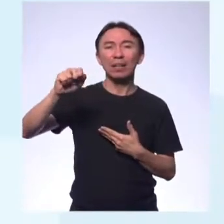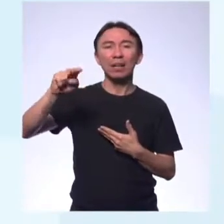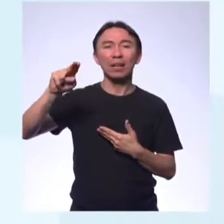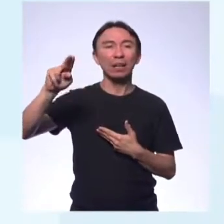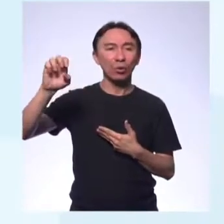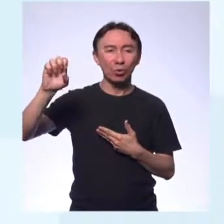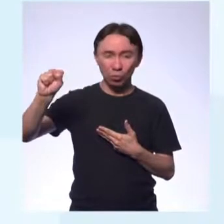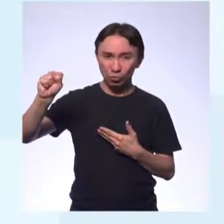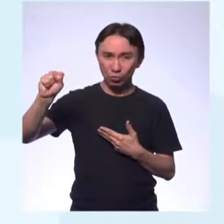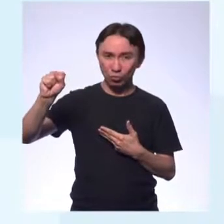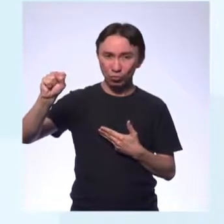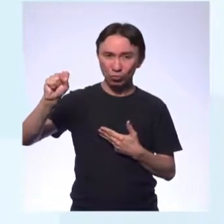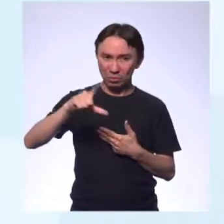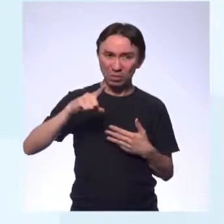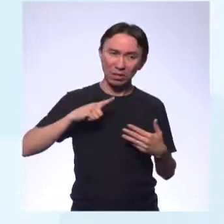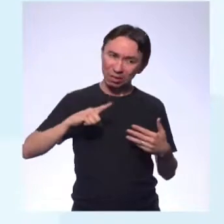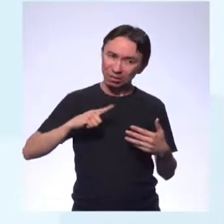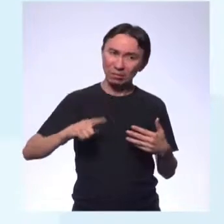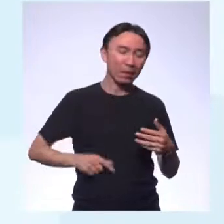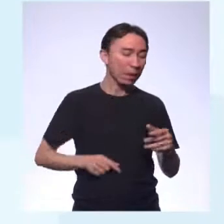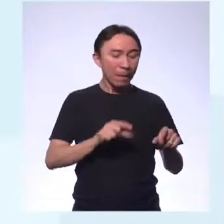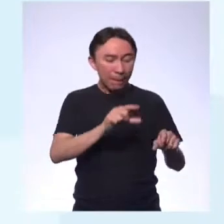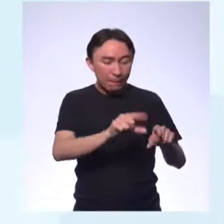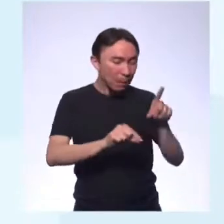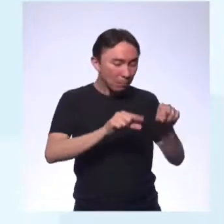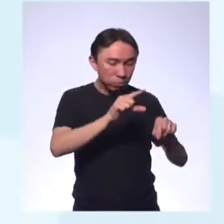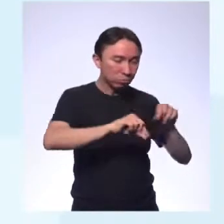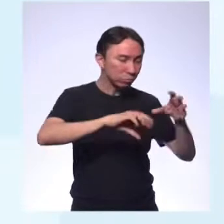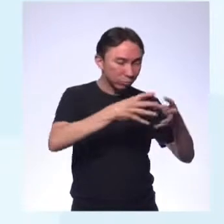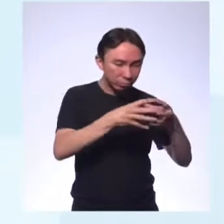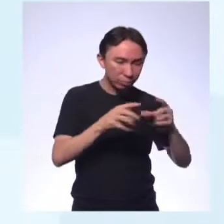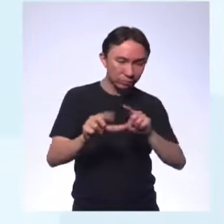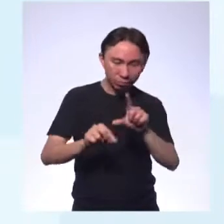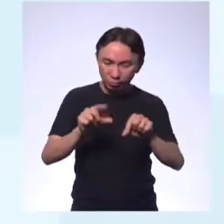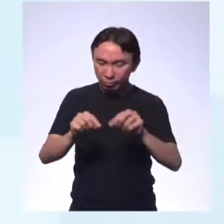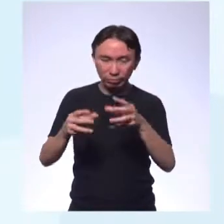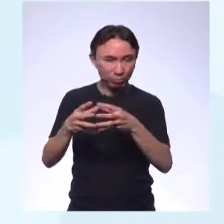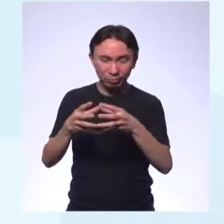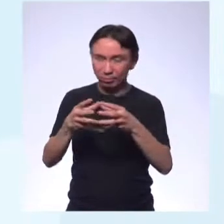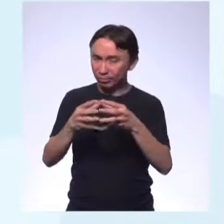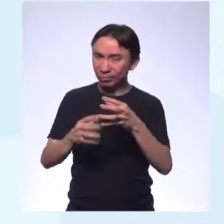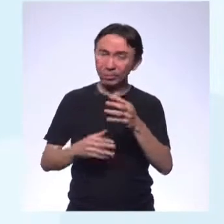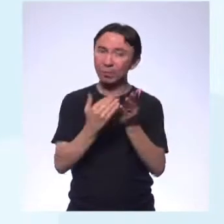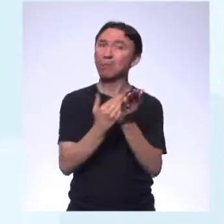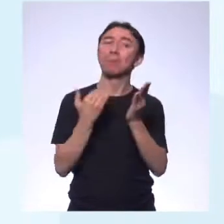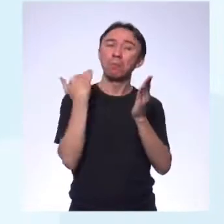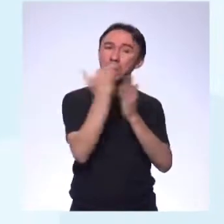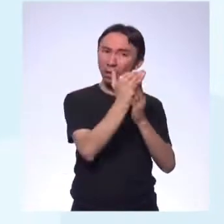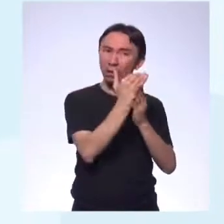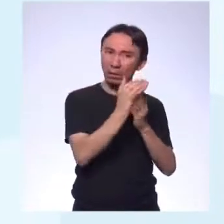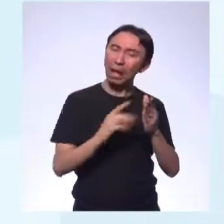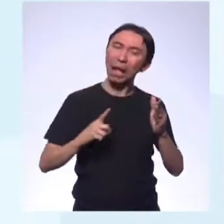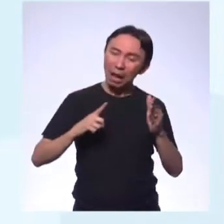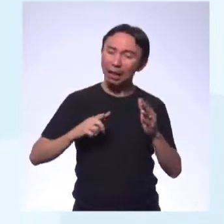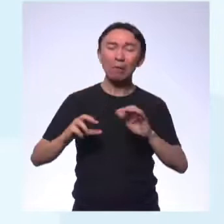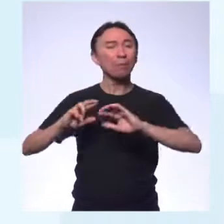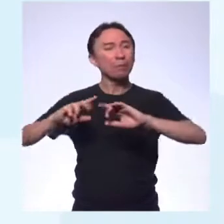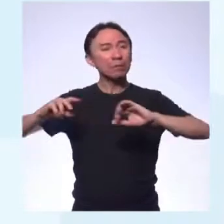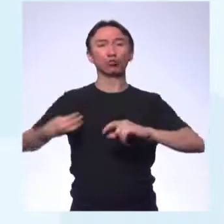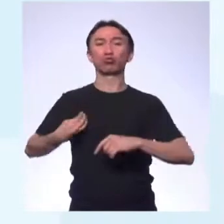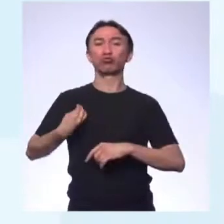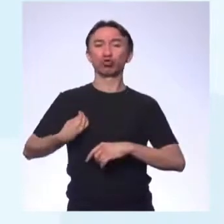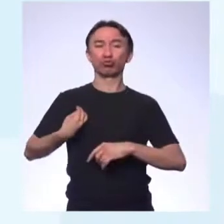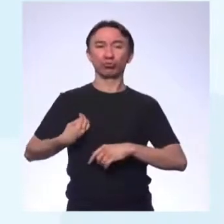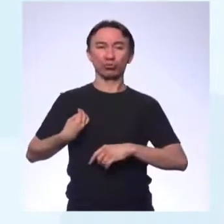onde realmente aconteceu um processo de organização ali dos seres vivos, a gente tem, né, um